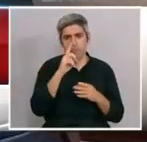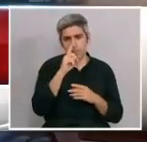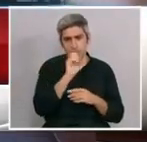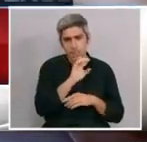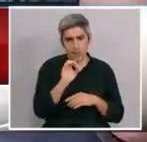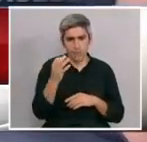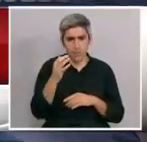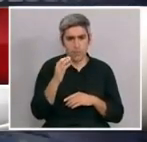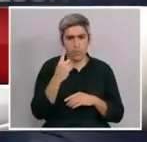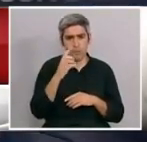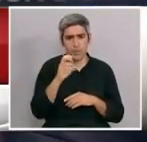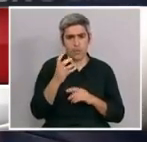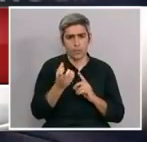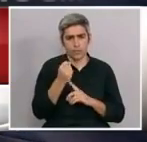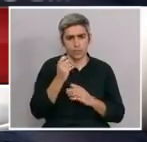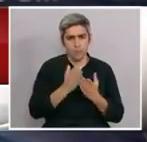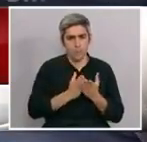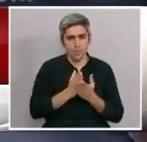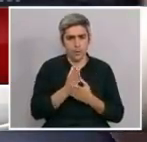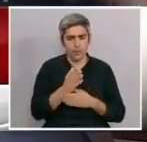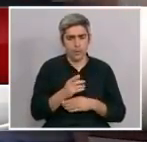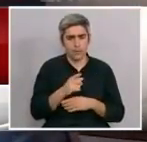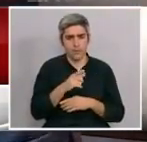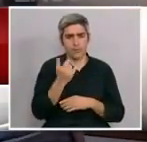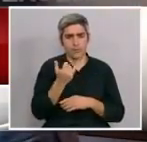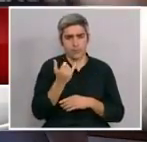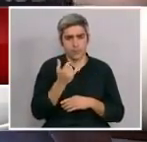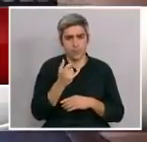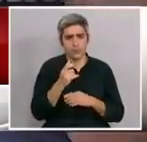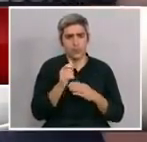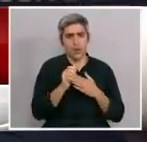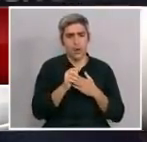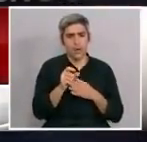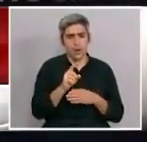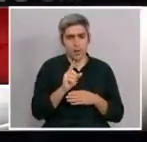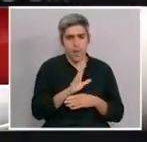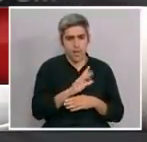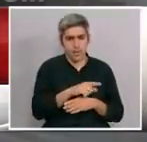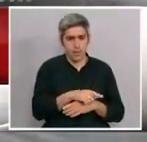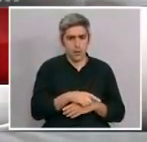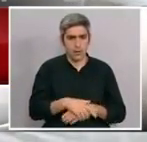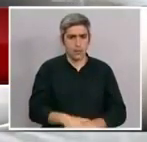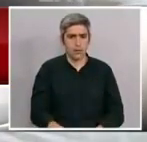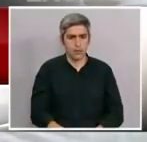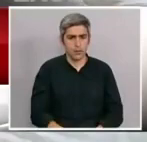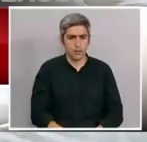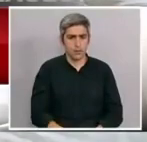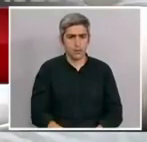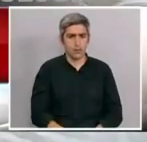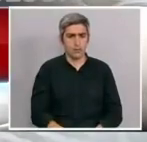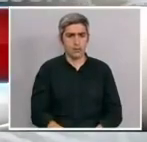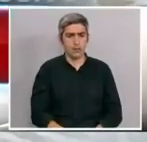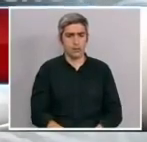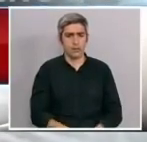alguma vez um país conseguiu manter. Fingir que o não líder ainda o era. E, portanto,